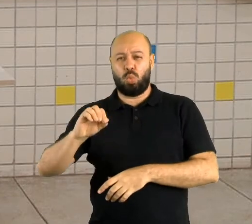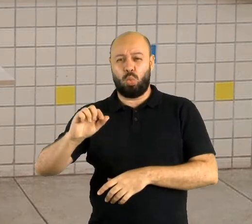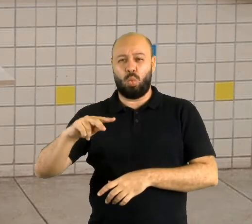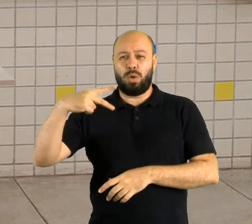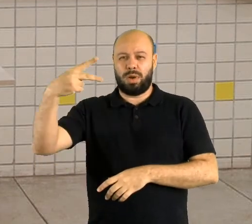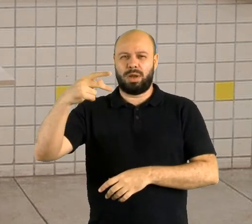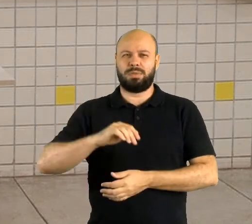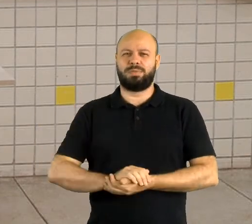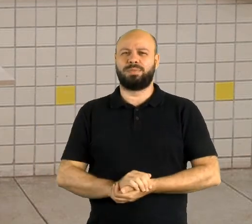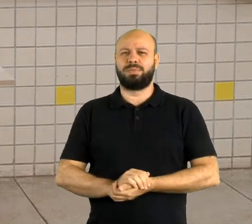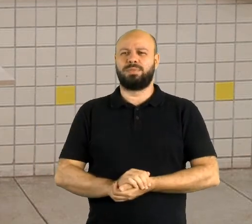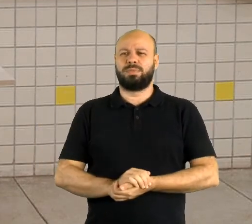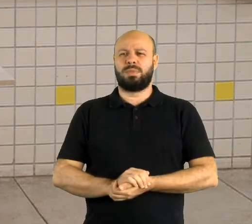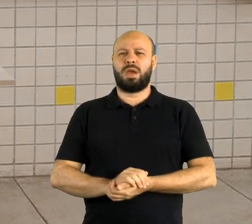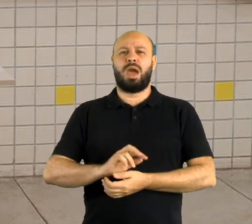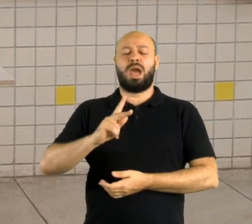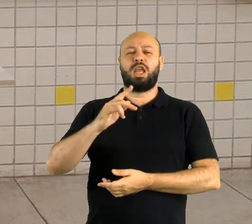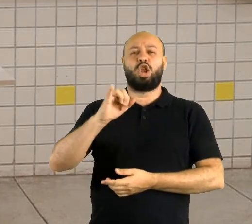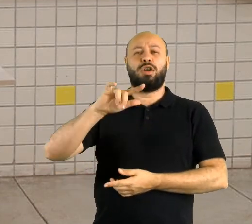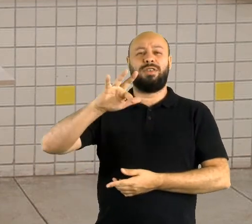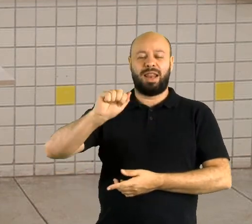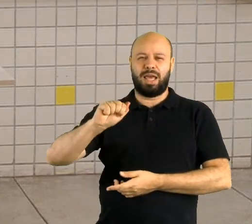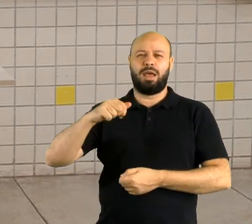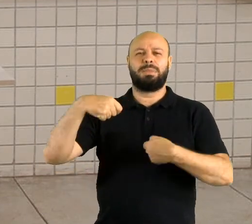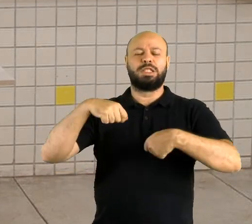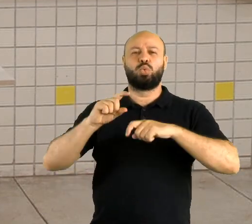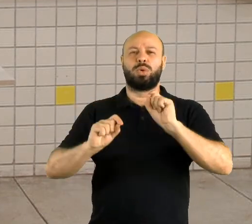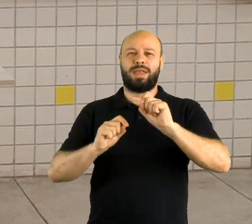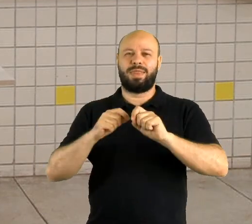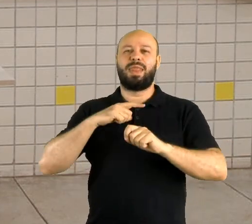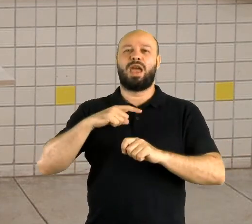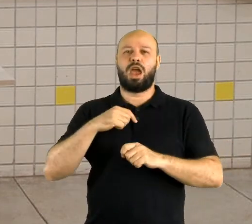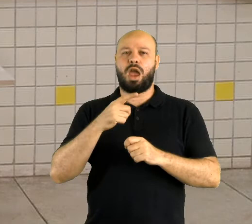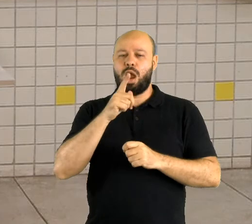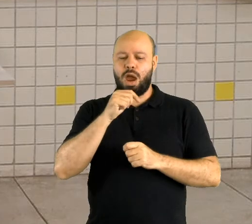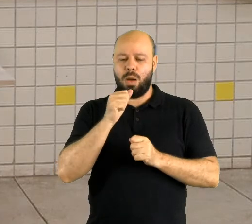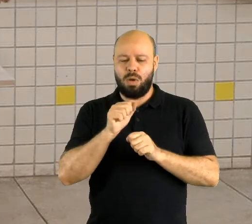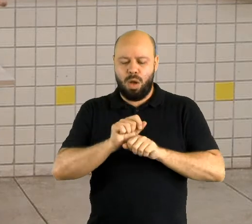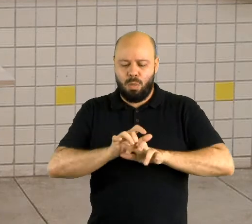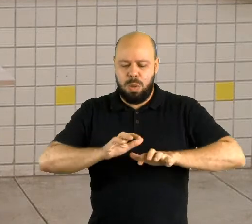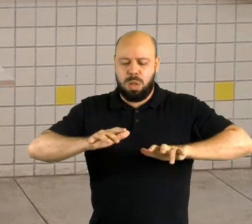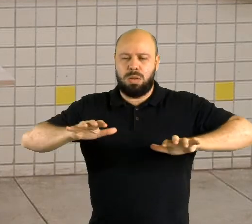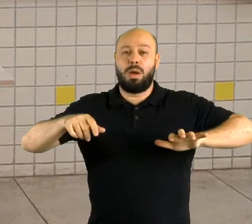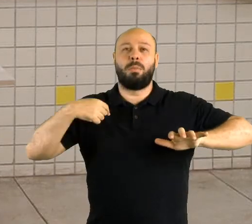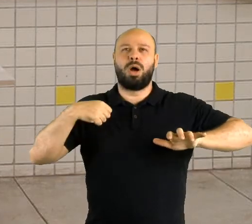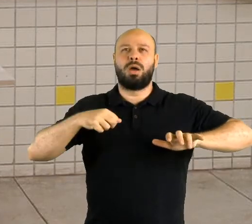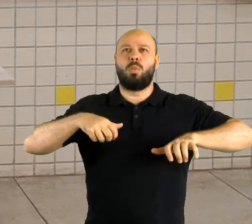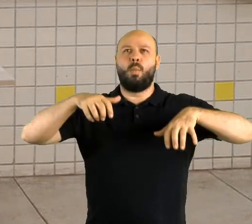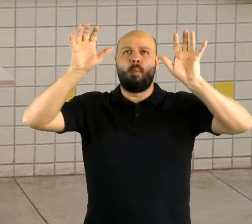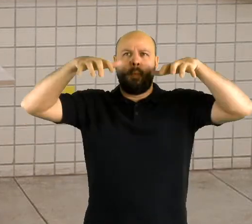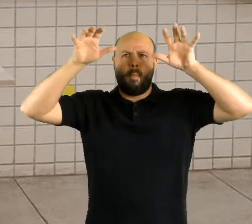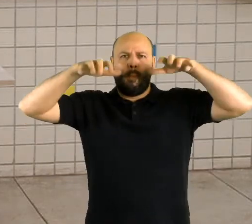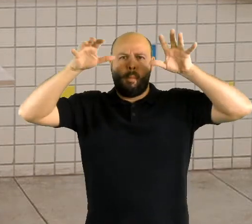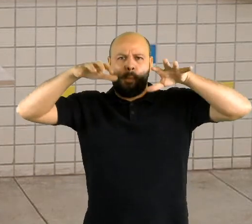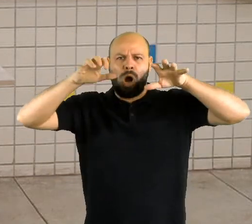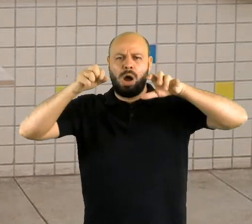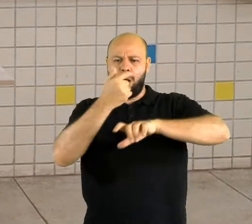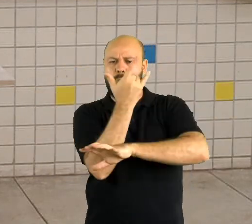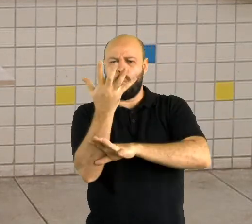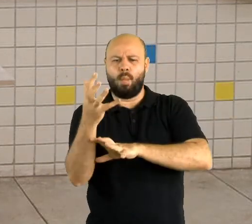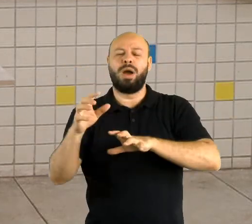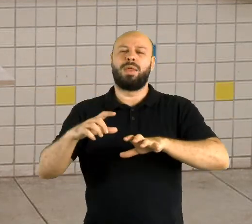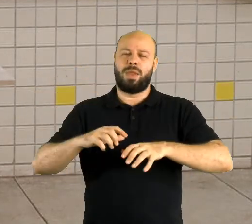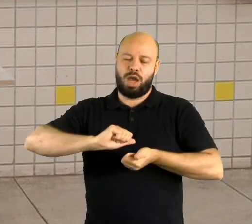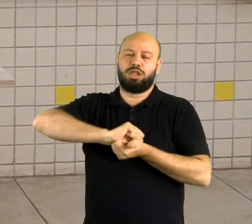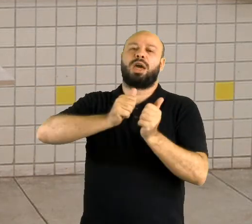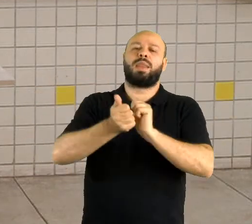Higrófilas, adaptada a regiões com muita água. Obviamente, porque lá chove muito, as plantas são adaptadas a regiões